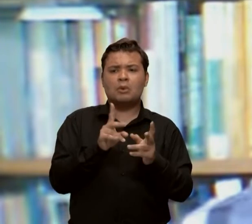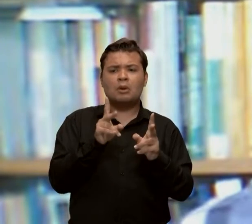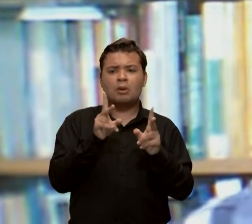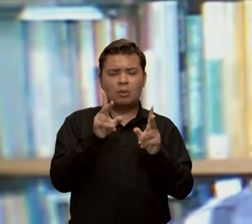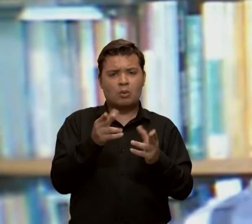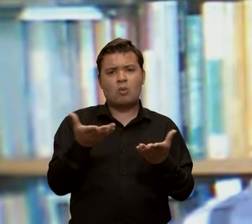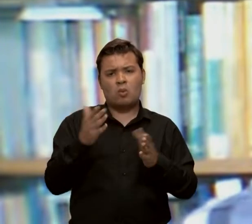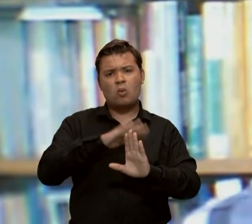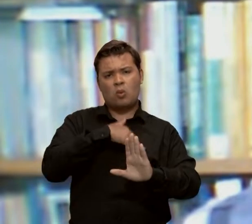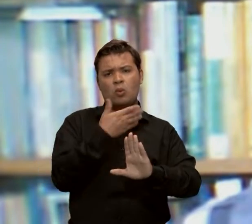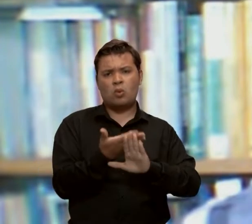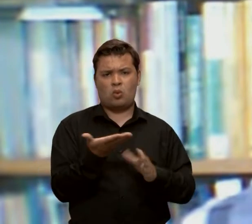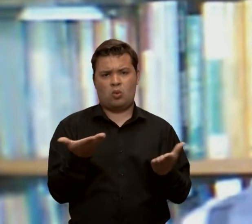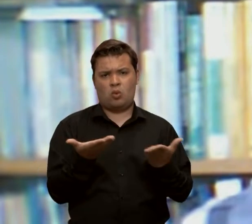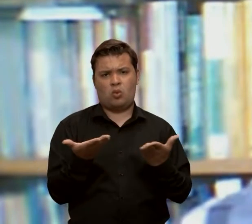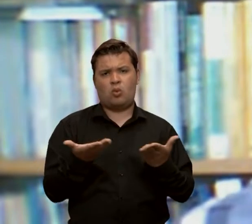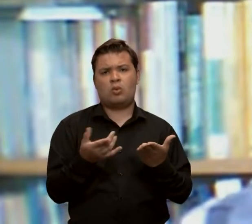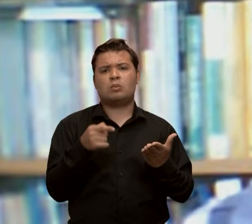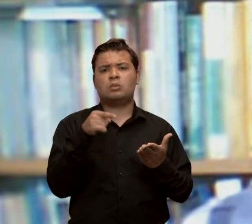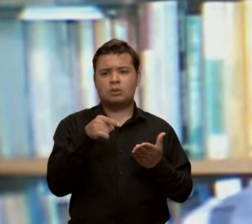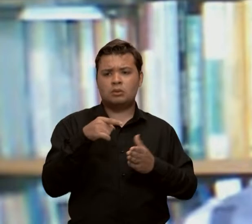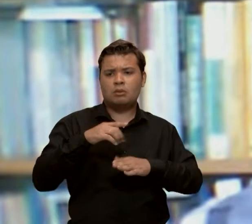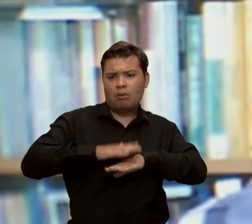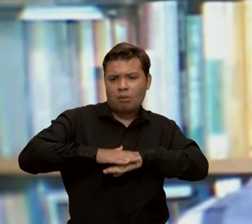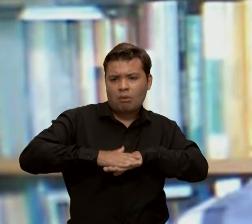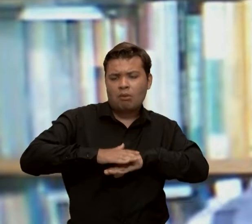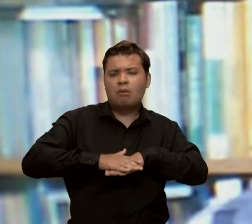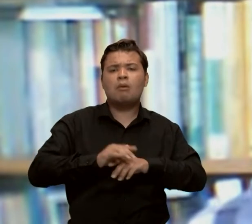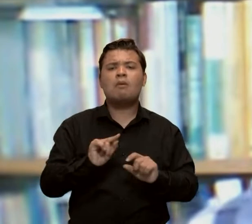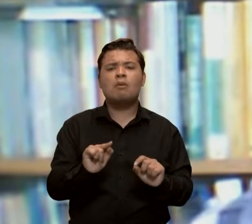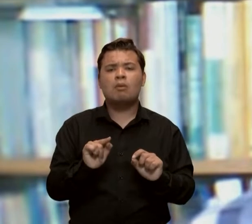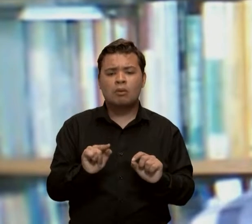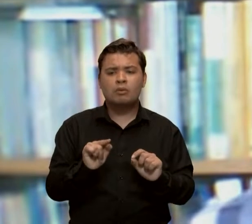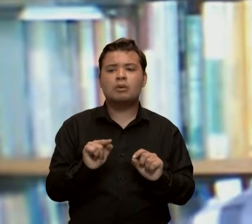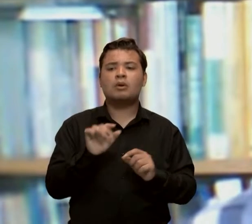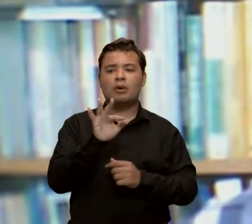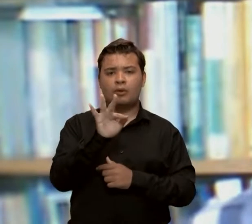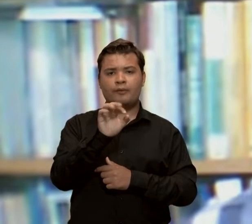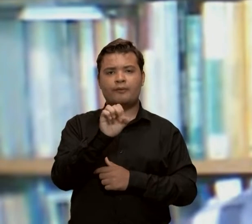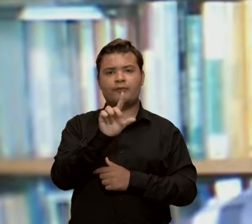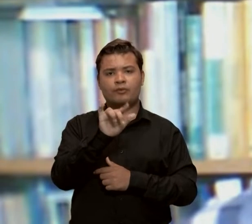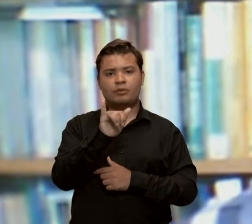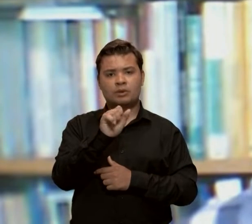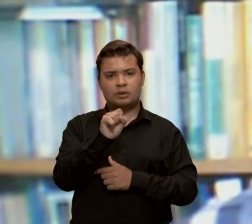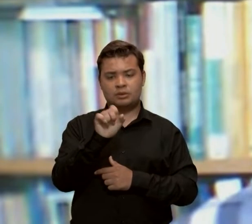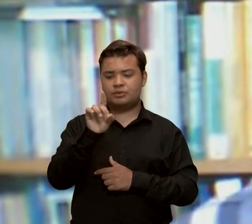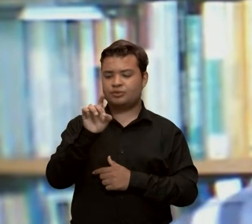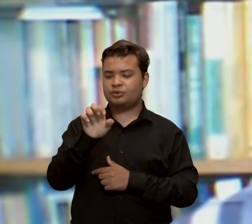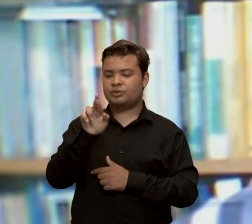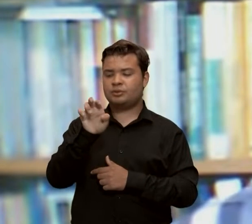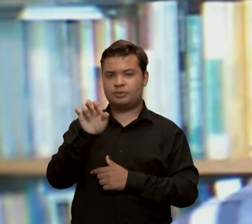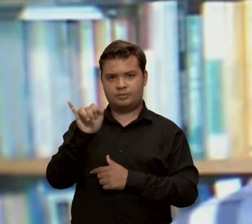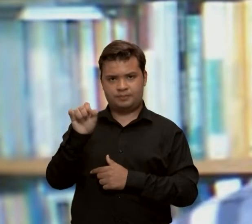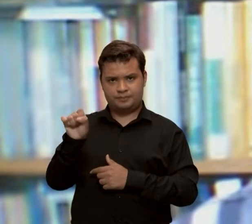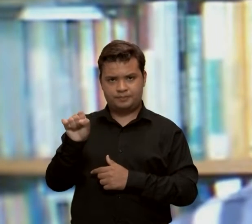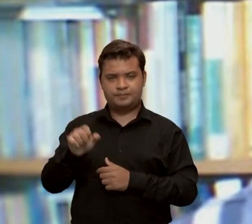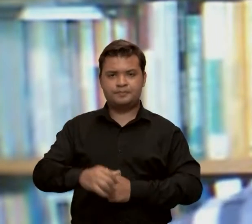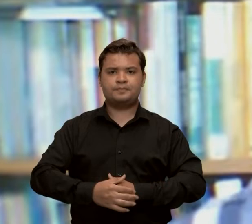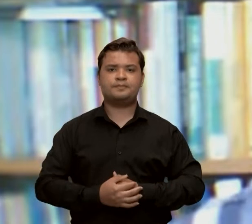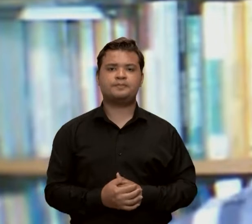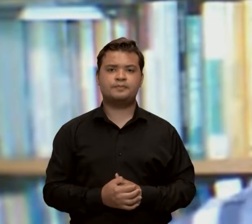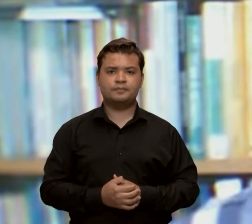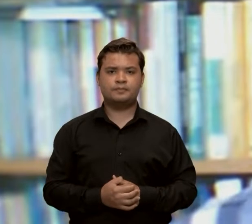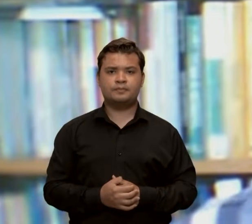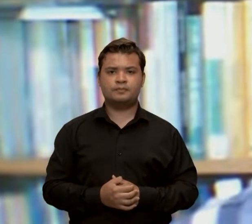no meu caso, como o que nós praticamos hoje, que são as folias de reis. Então, a gente tem